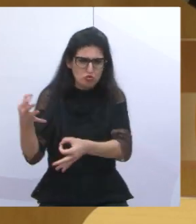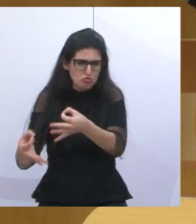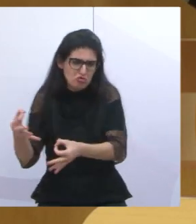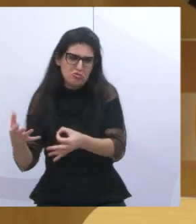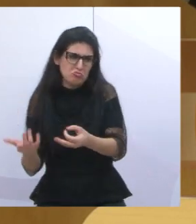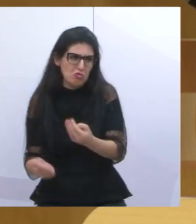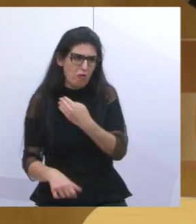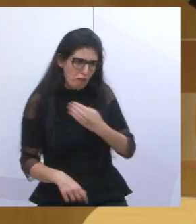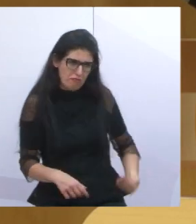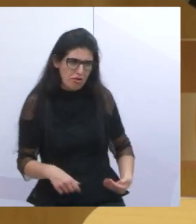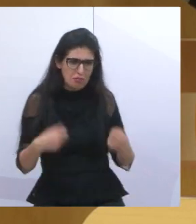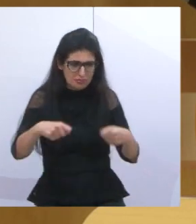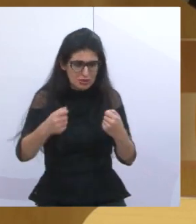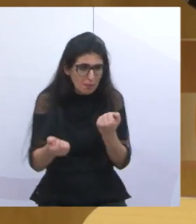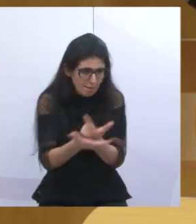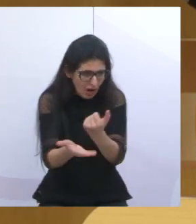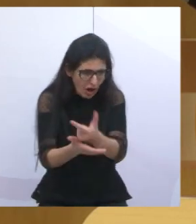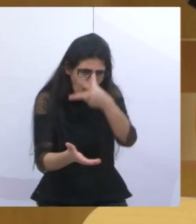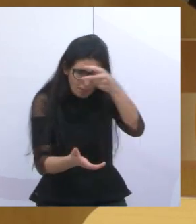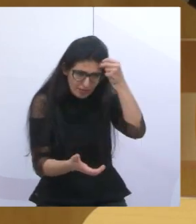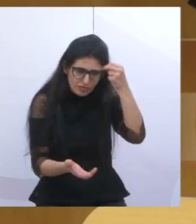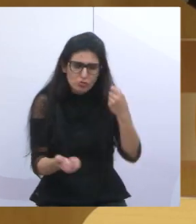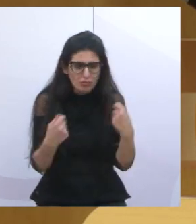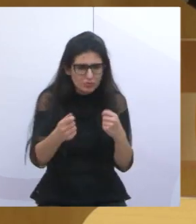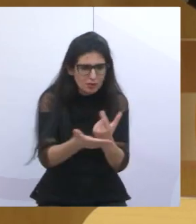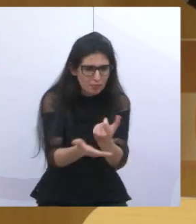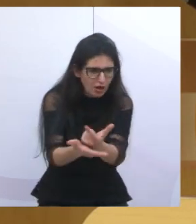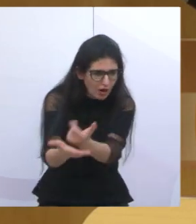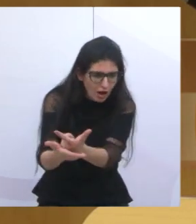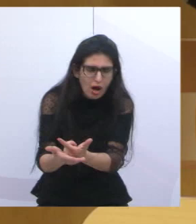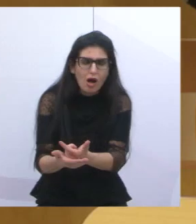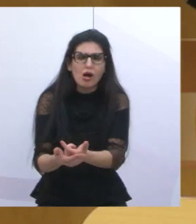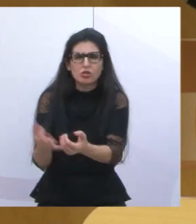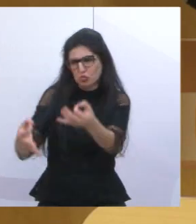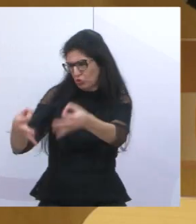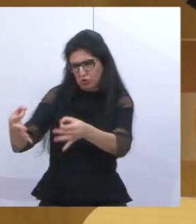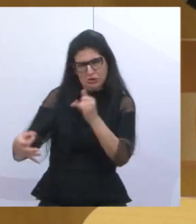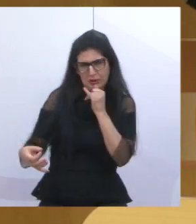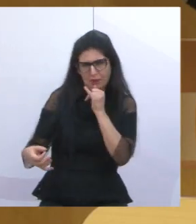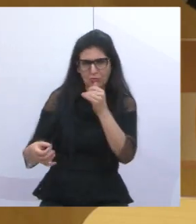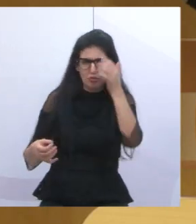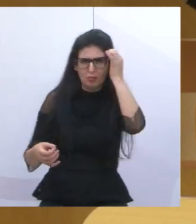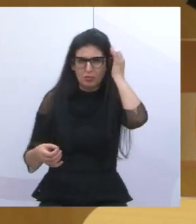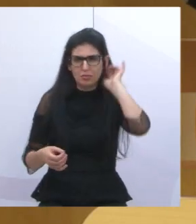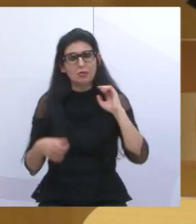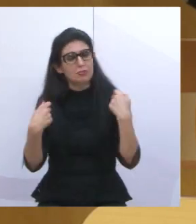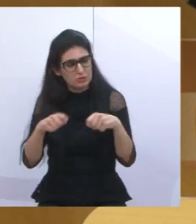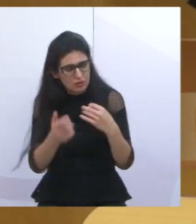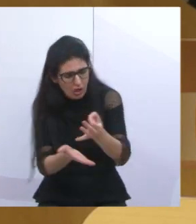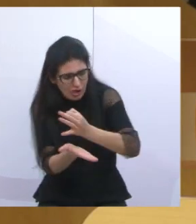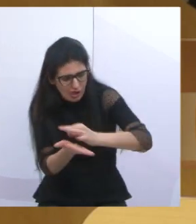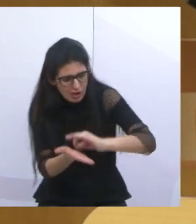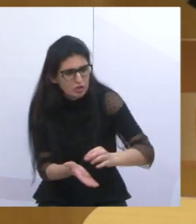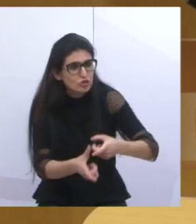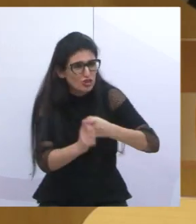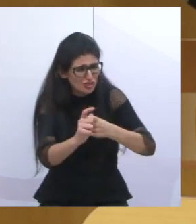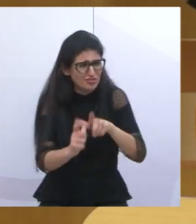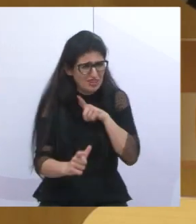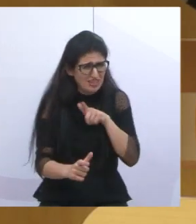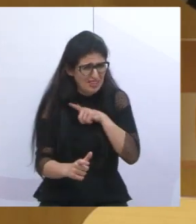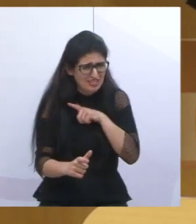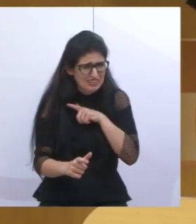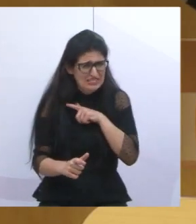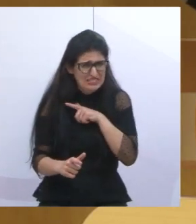proceder ao protesto extrajudicial da certidão de dívida ativa e a inscrição em cadastro informativo de